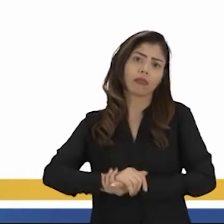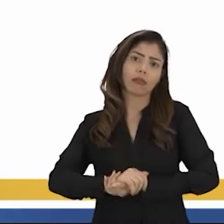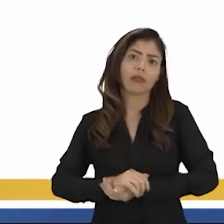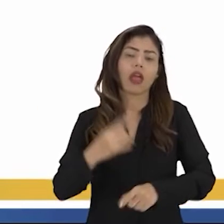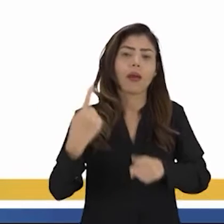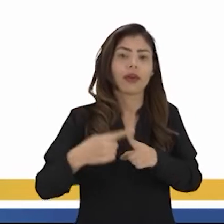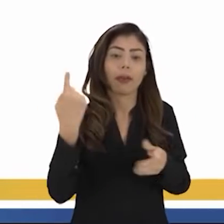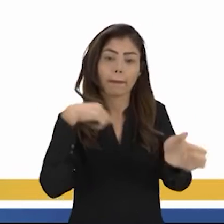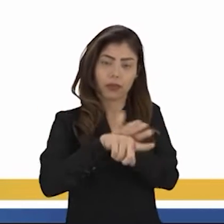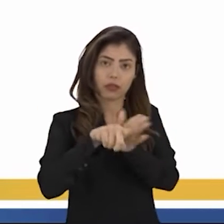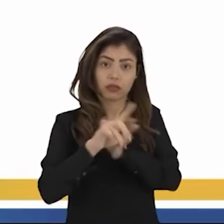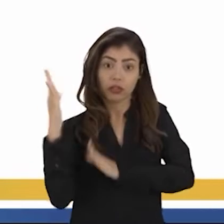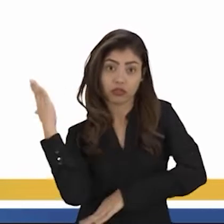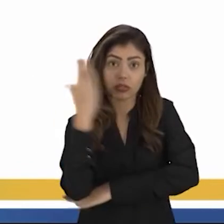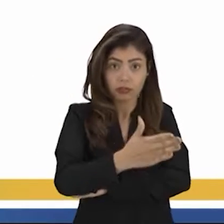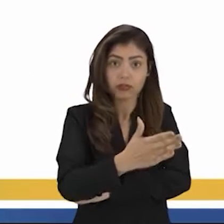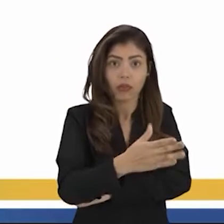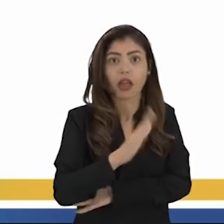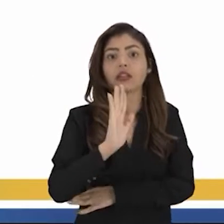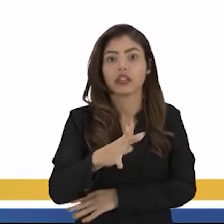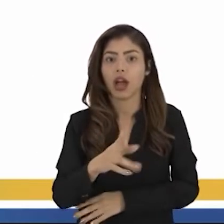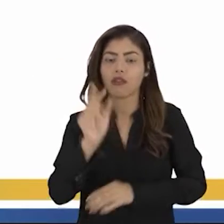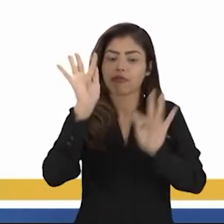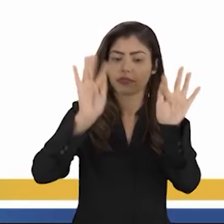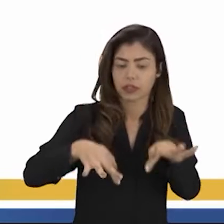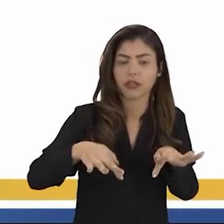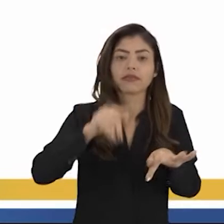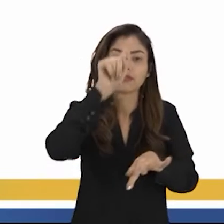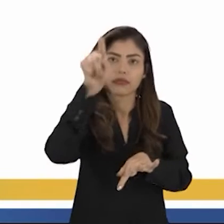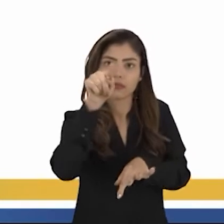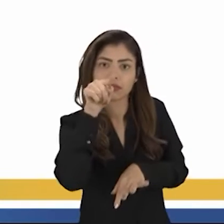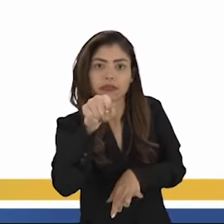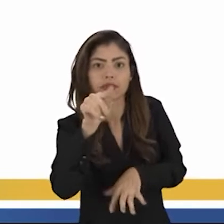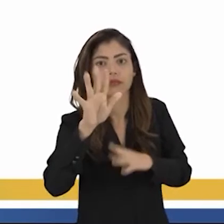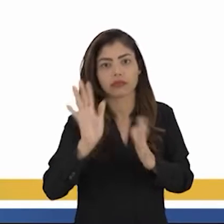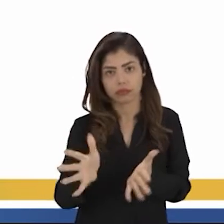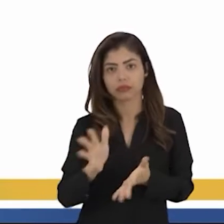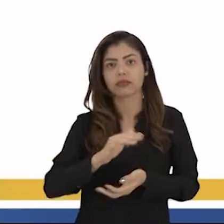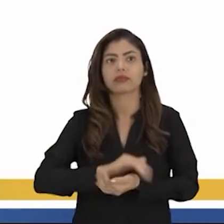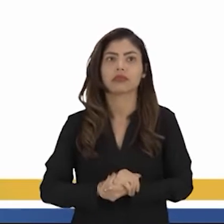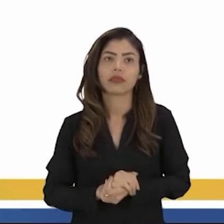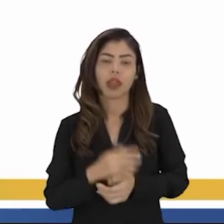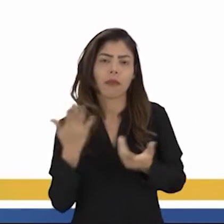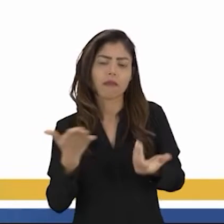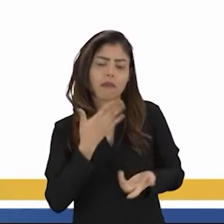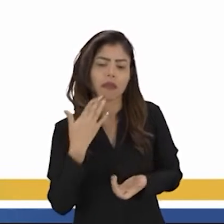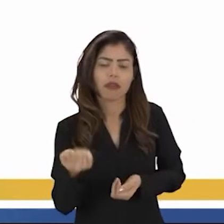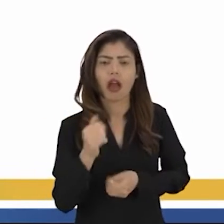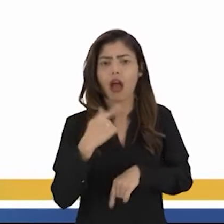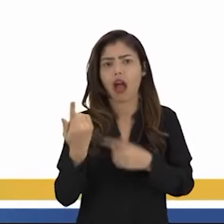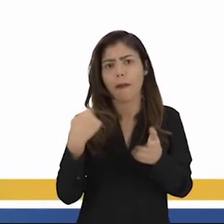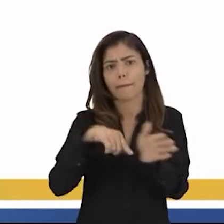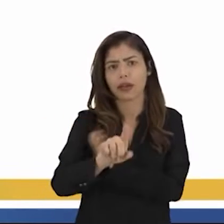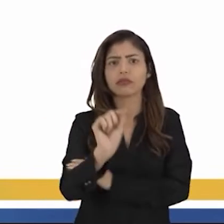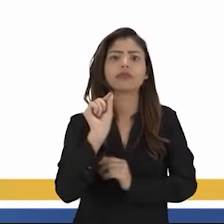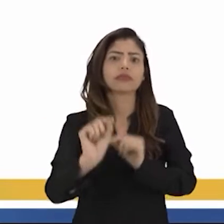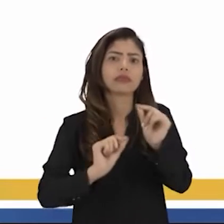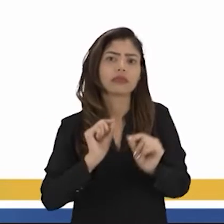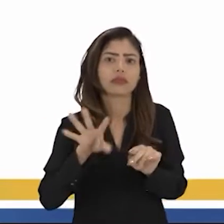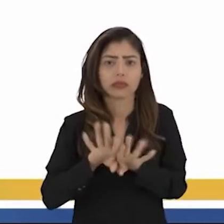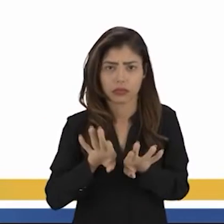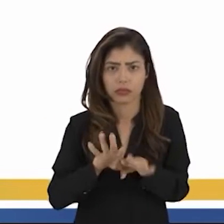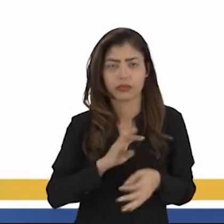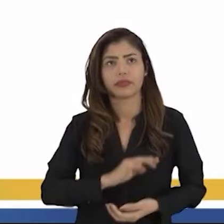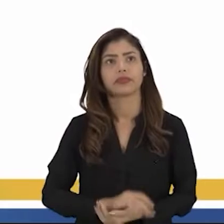Então, são perguntas diretas que logo ao final nós colocamos o ponto de interrogação para indicar que estamos fazendo um questionamento,